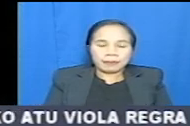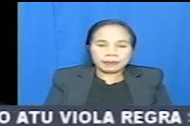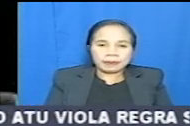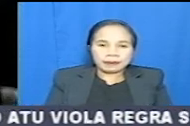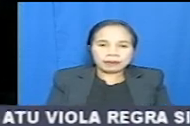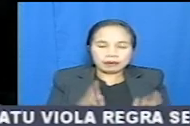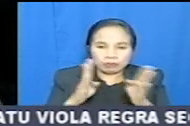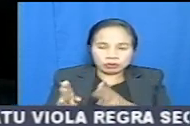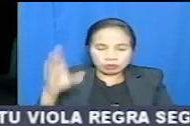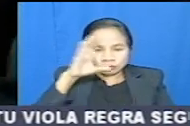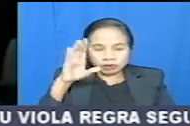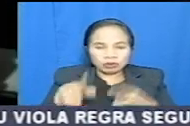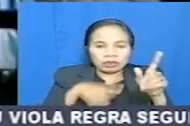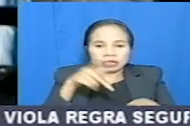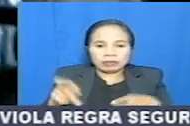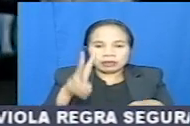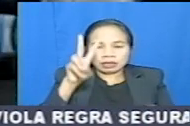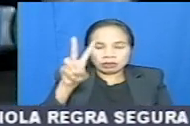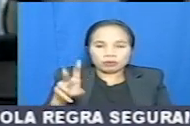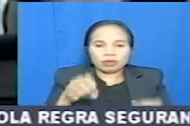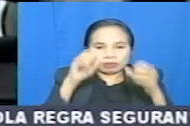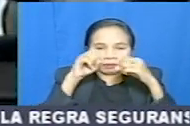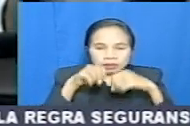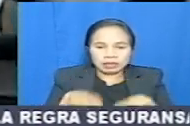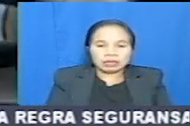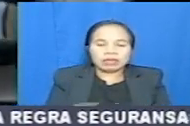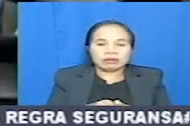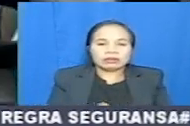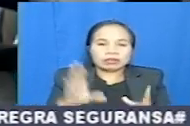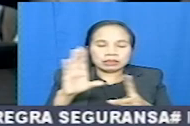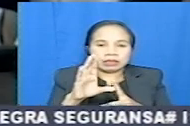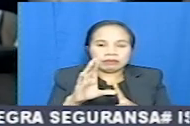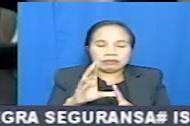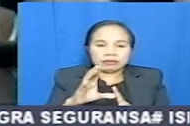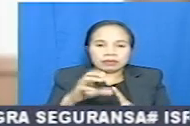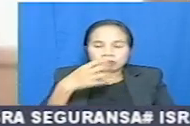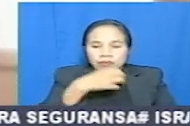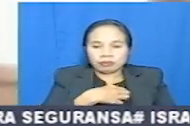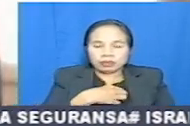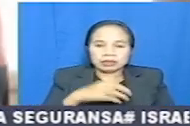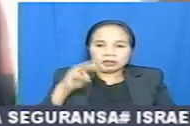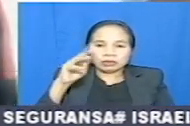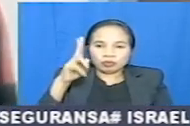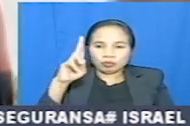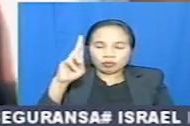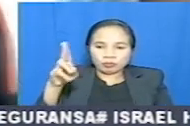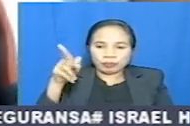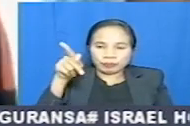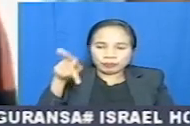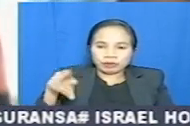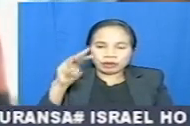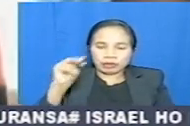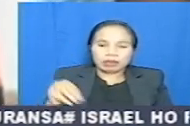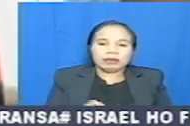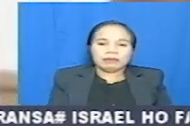Ia proceso bukatuir cidadão na Indrua Nebelakong, comandante Unidade Polícia Marítima, superintendente Basilio de Jesus